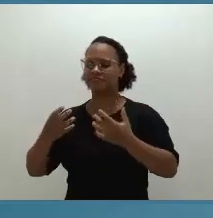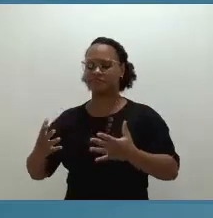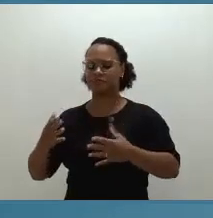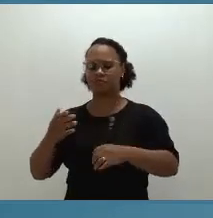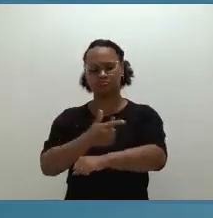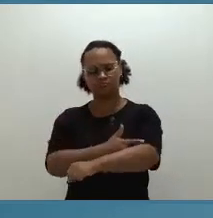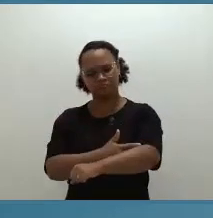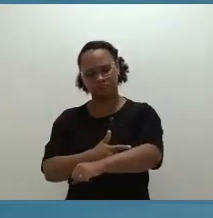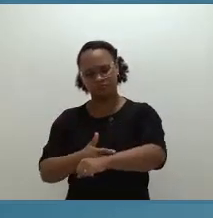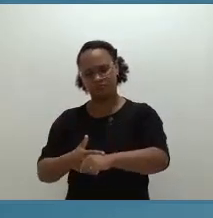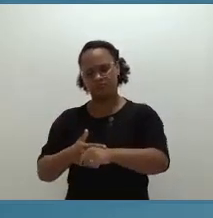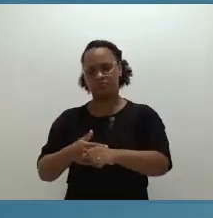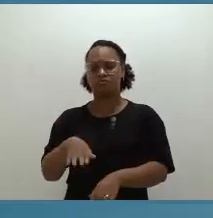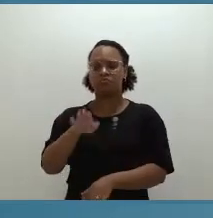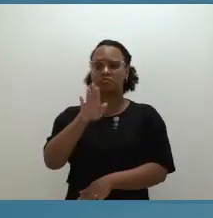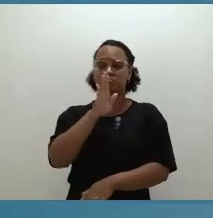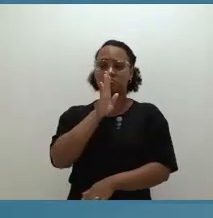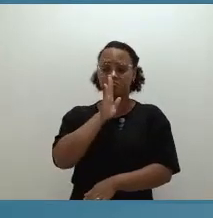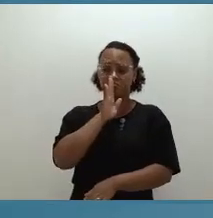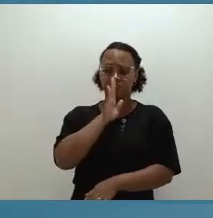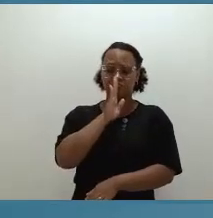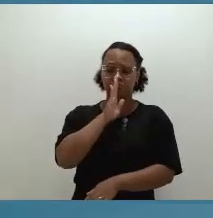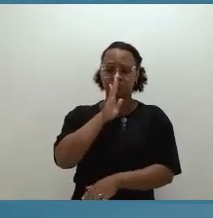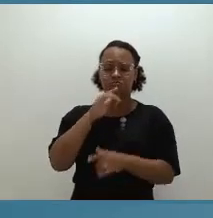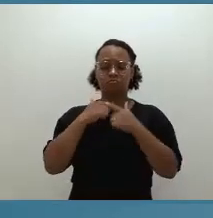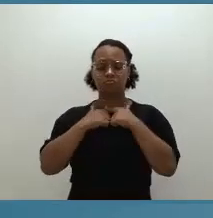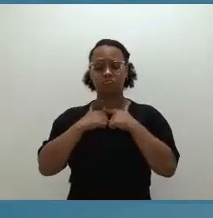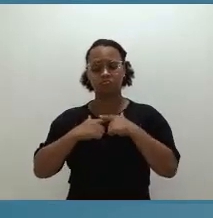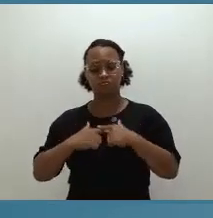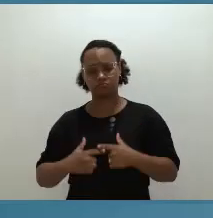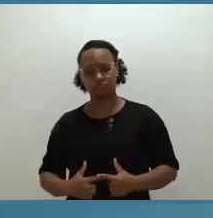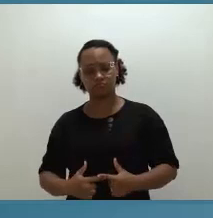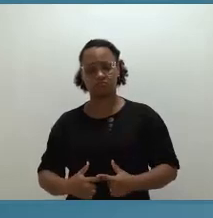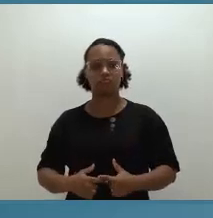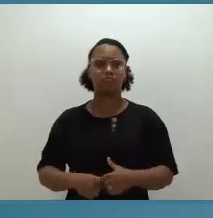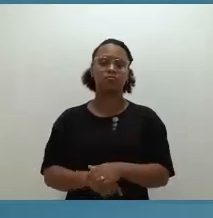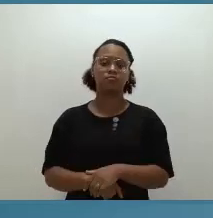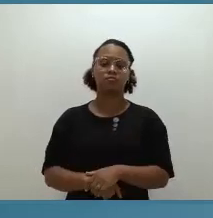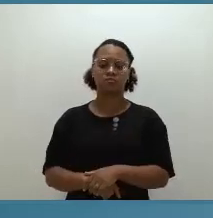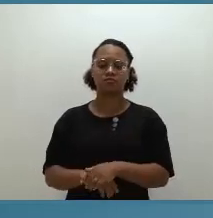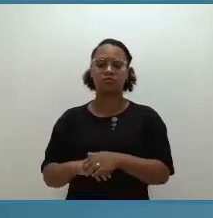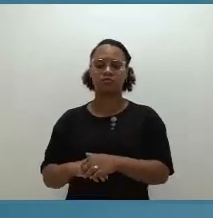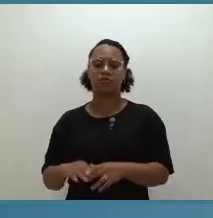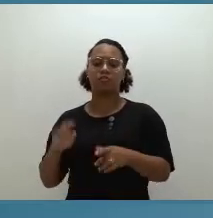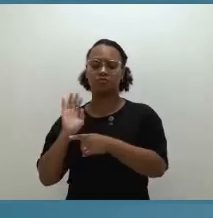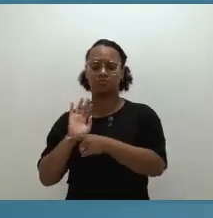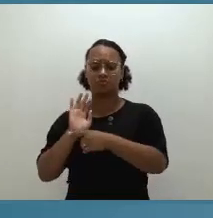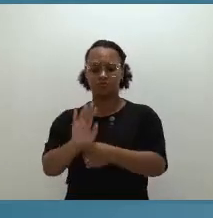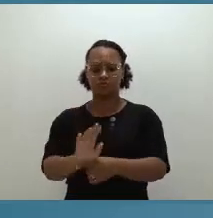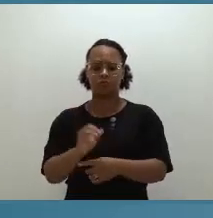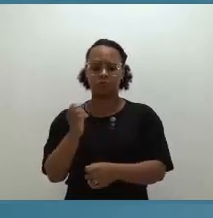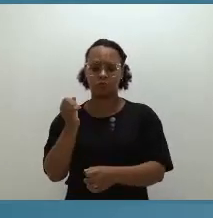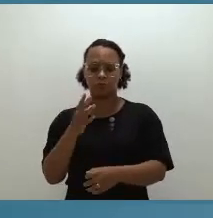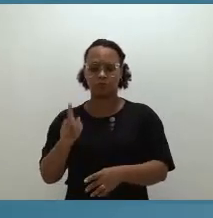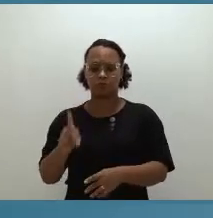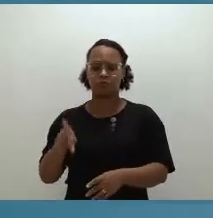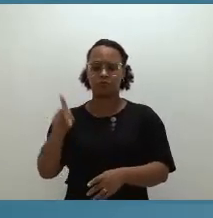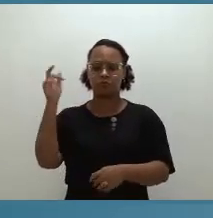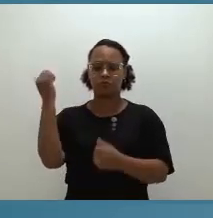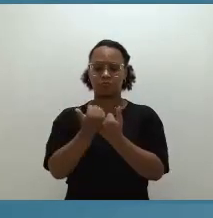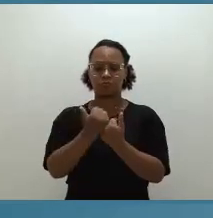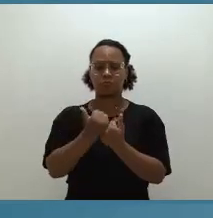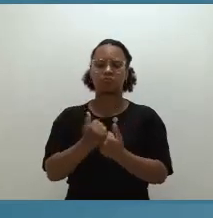elegantemente, discreto, sem que fará vice-presidente. E falando da nova